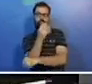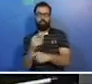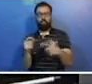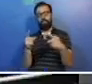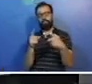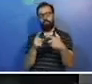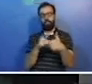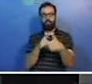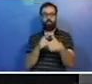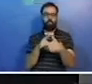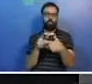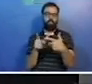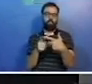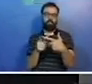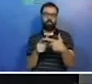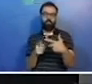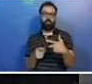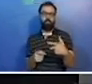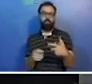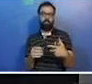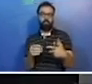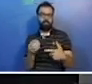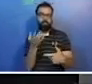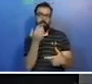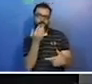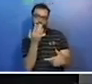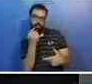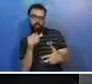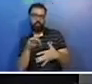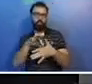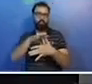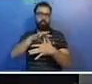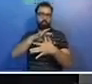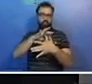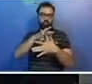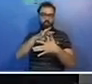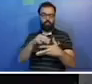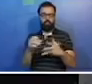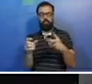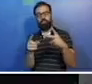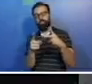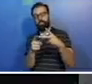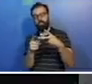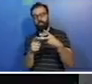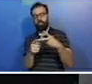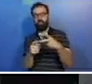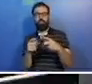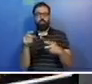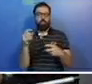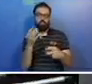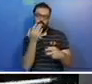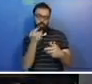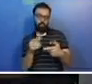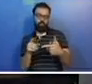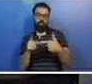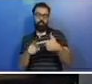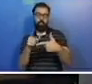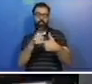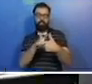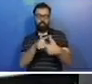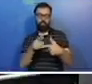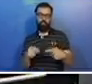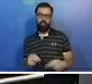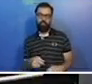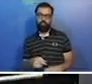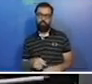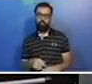se alimentam tanto de vegetais como de outros animais. As plantas são os únicos seres vivos